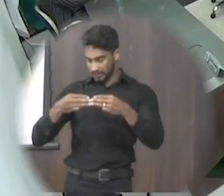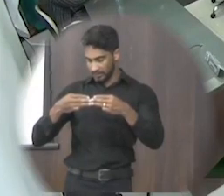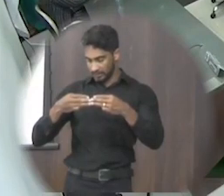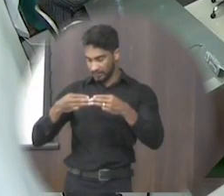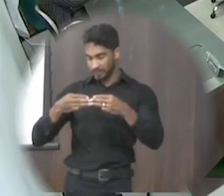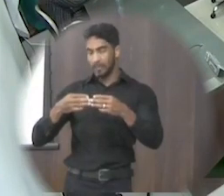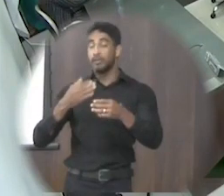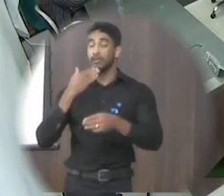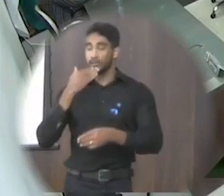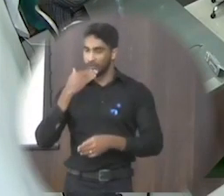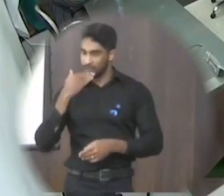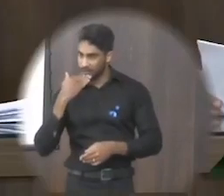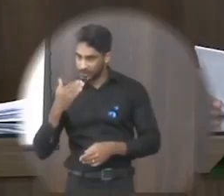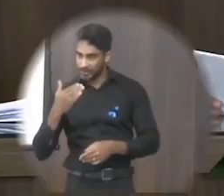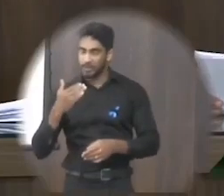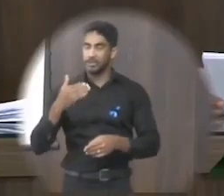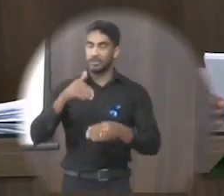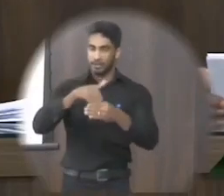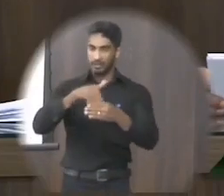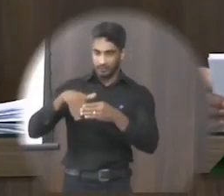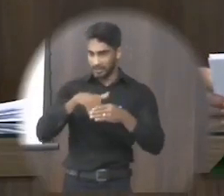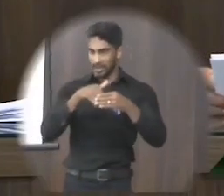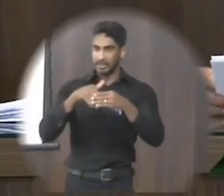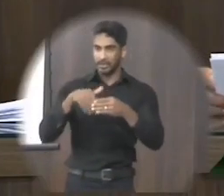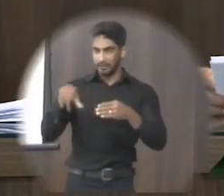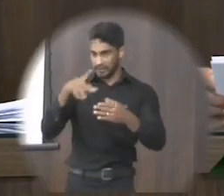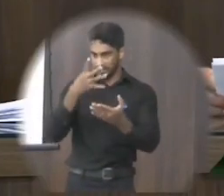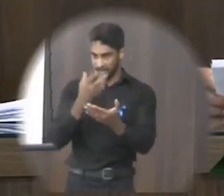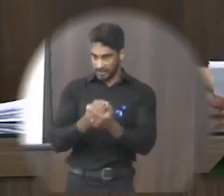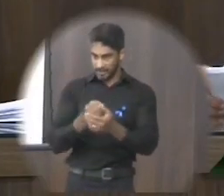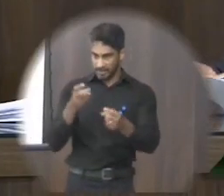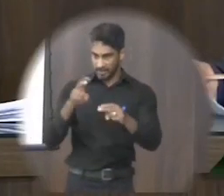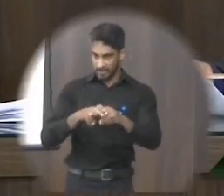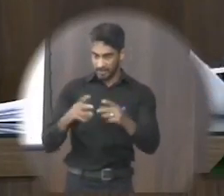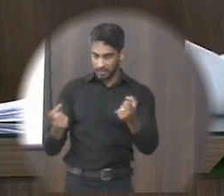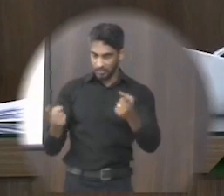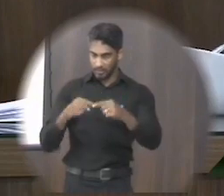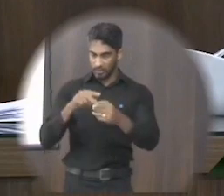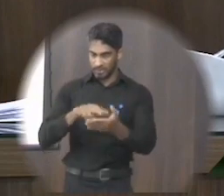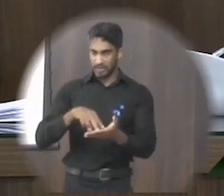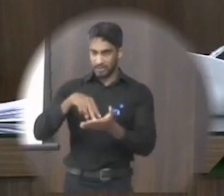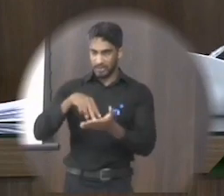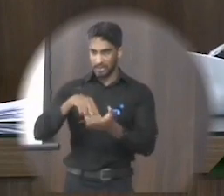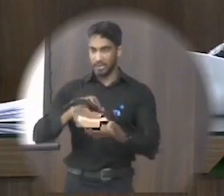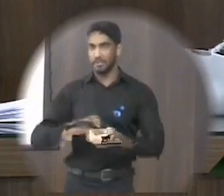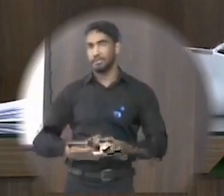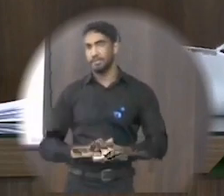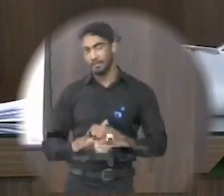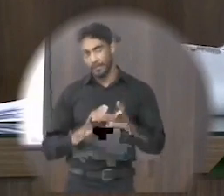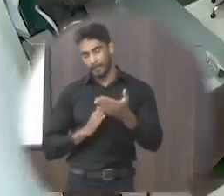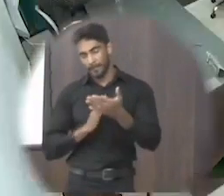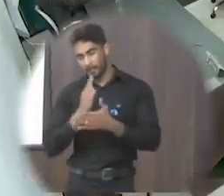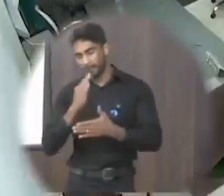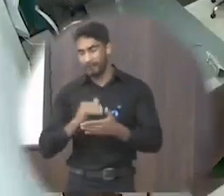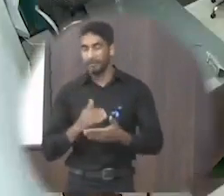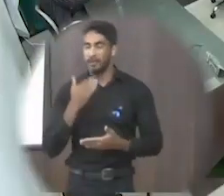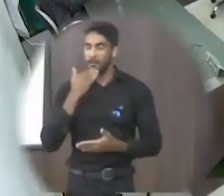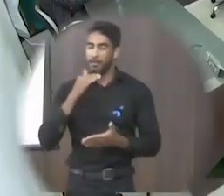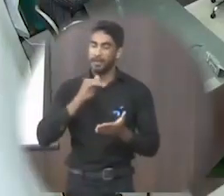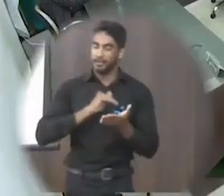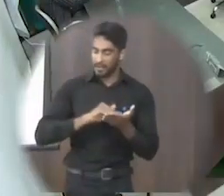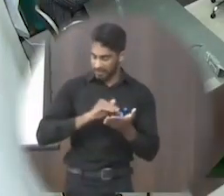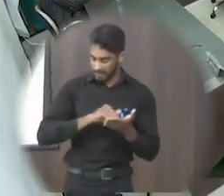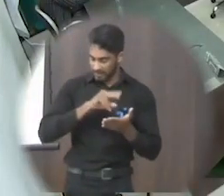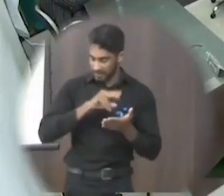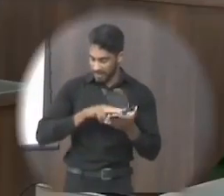Requerimento, perdão. Os requerimentos estão em votação. Quem for a favor, permaneça sentado. Os contrários, se levantem. Aprovado. Solicito ao senhor secretário